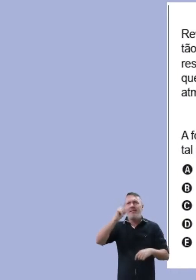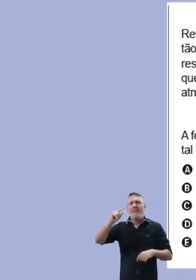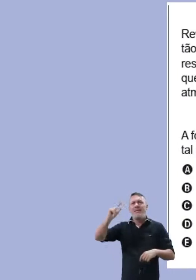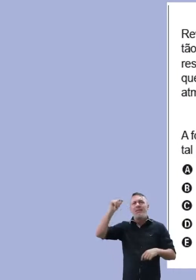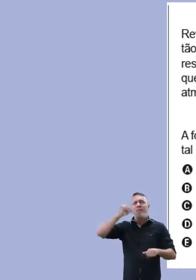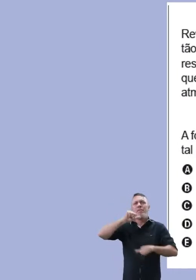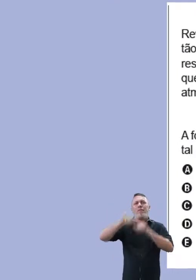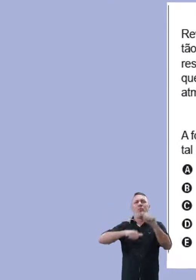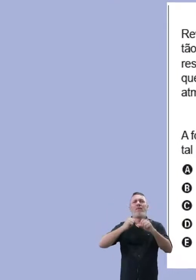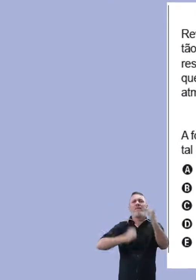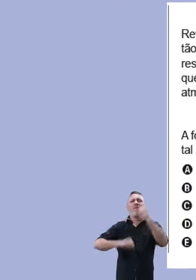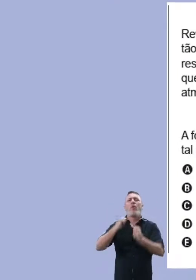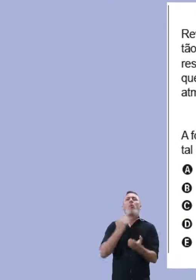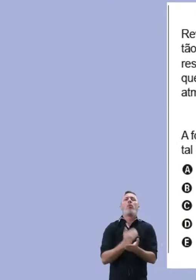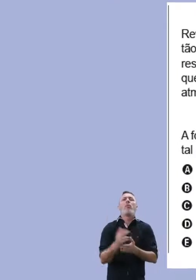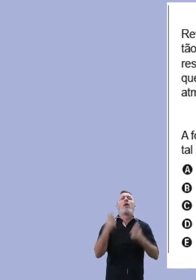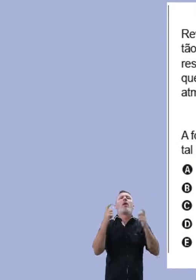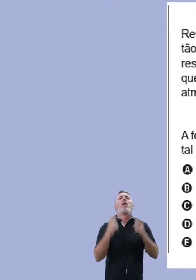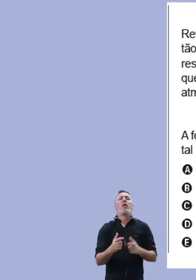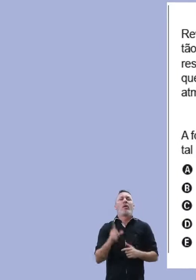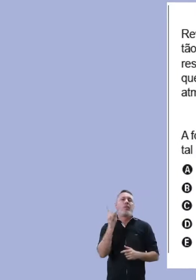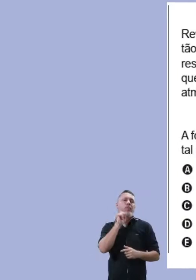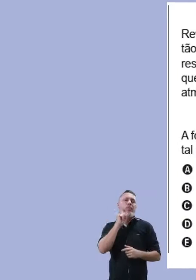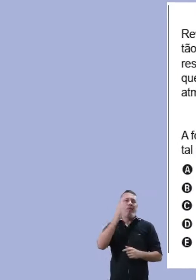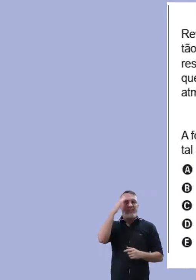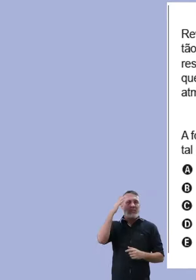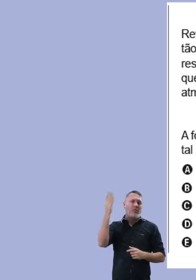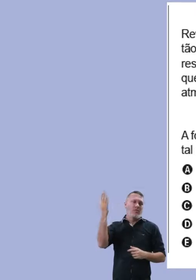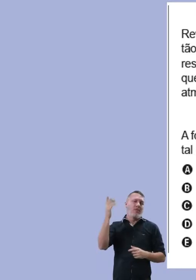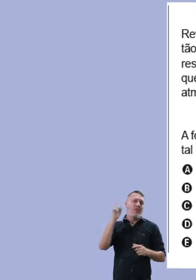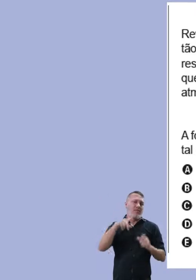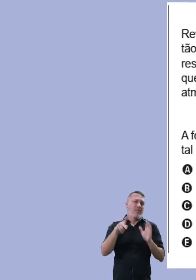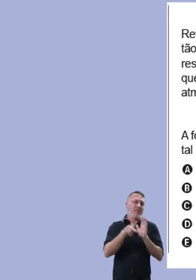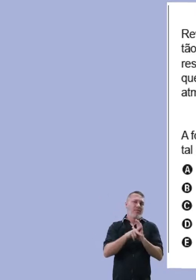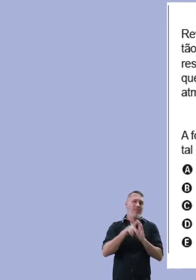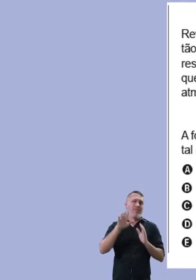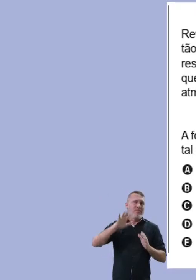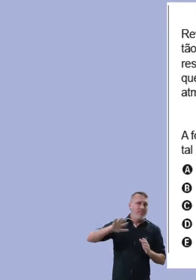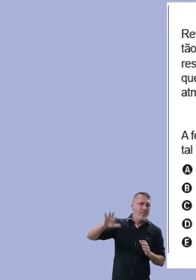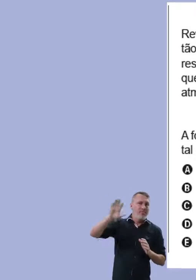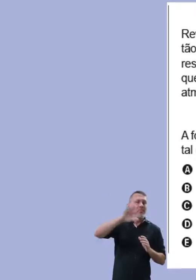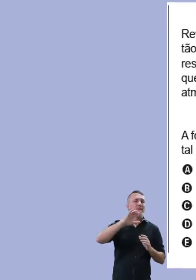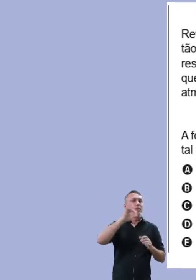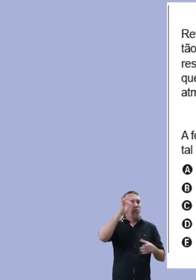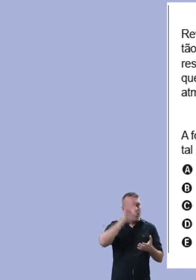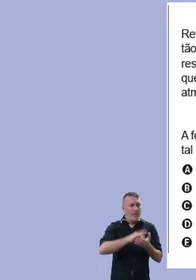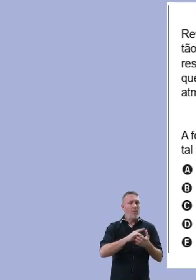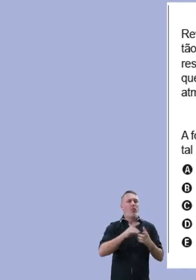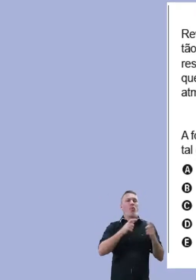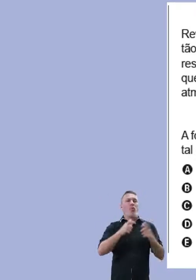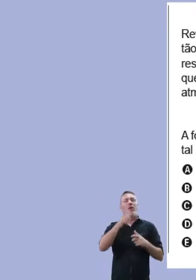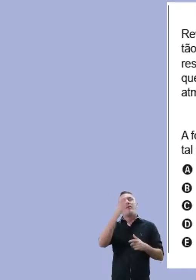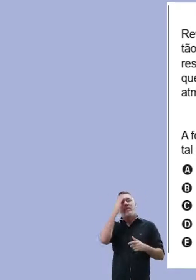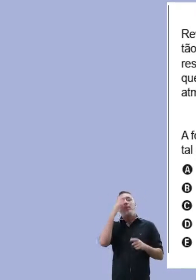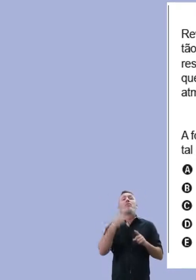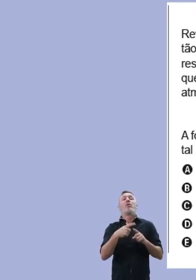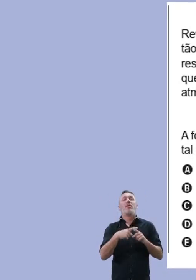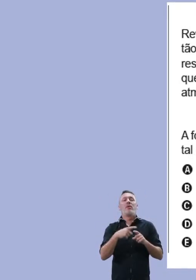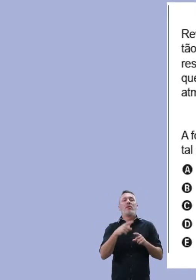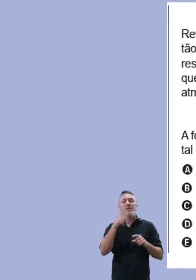início da Revolução Industrial, quando essas minas eram realmente, né, a fonte de energia para que